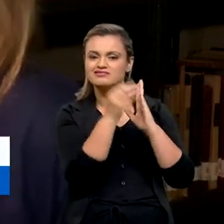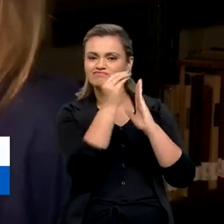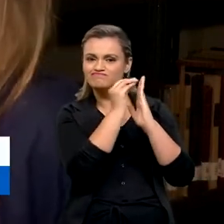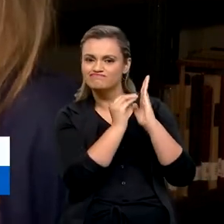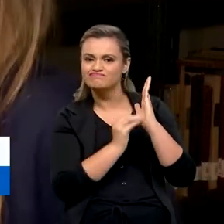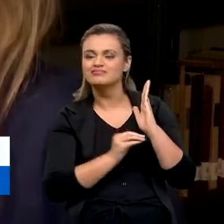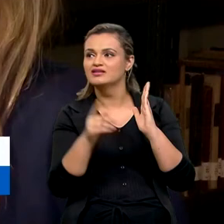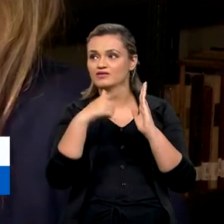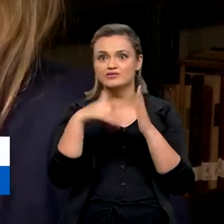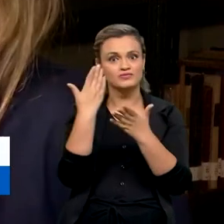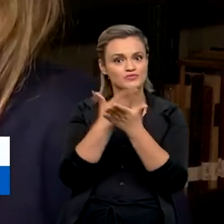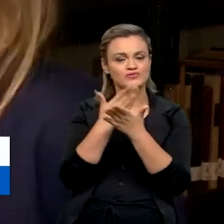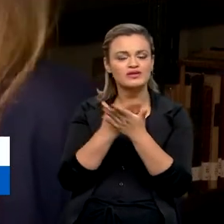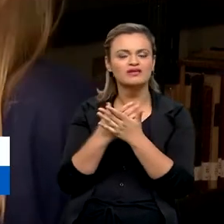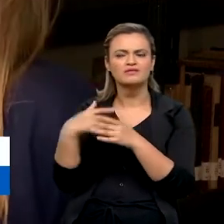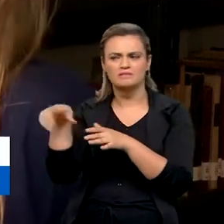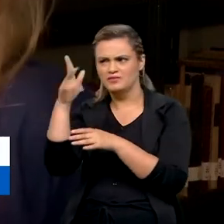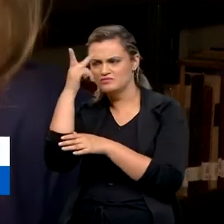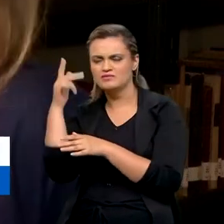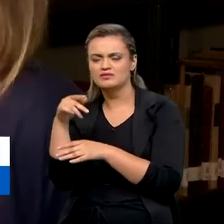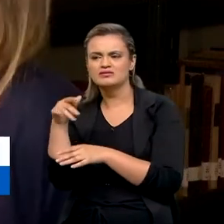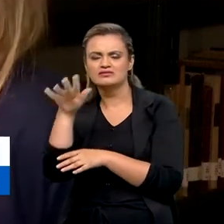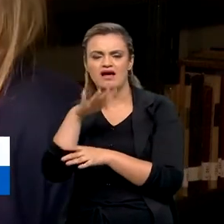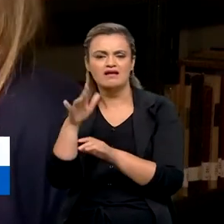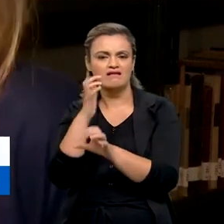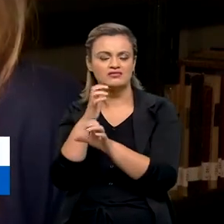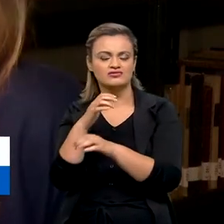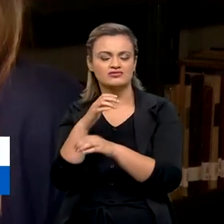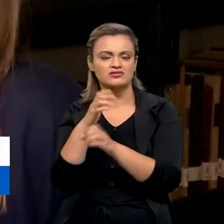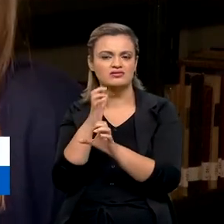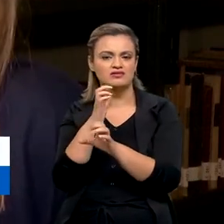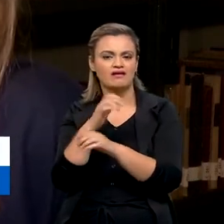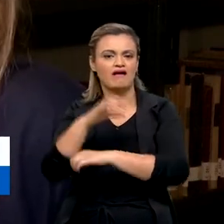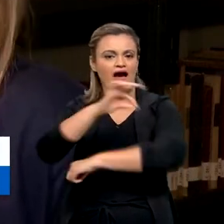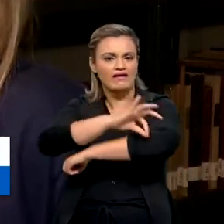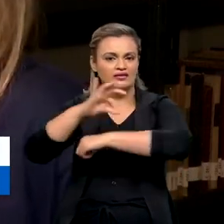estudado, né? Já temos pesquisadores, inclusive da área de arquitetura, que estão estudando nas nossas capas.